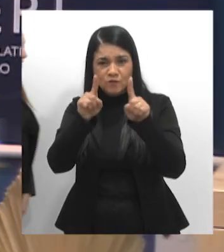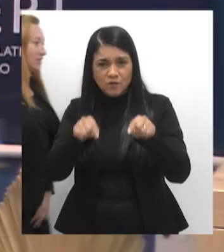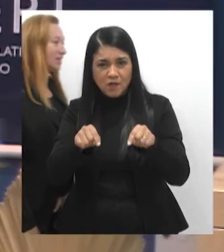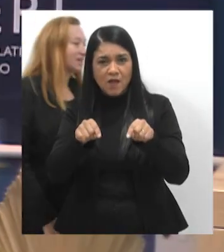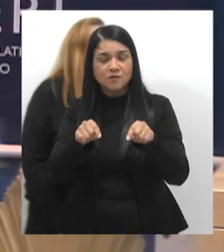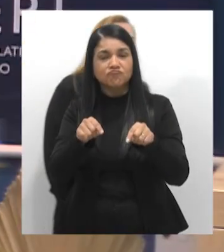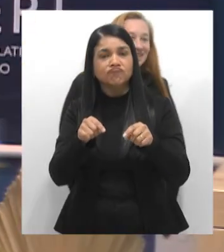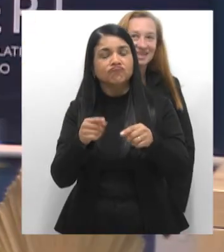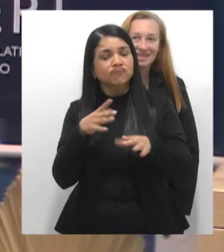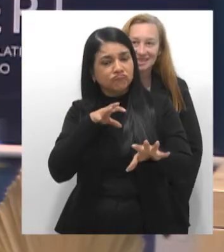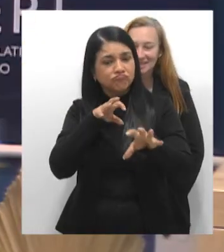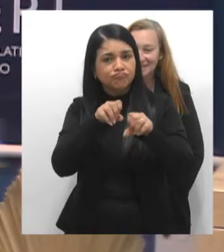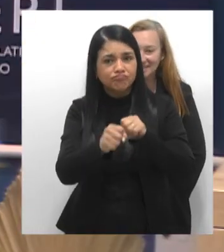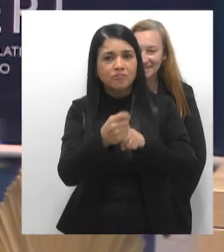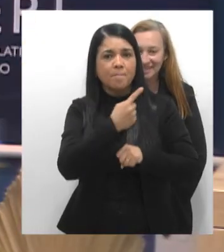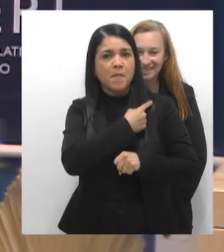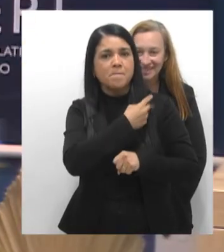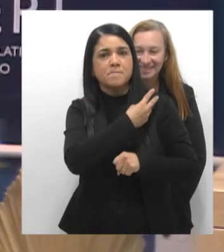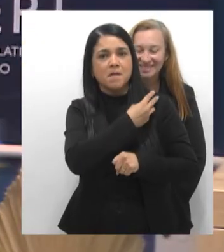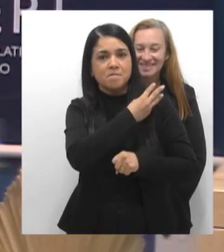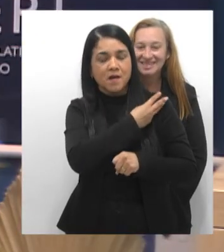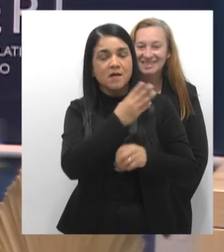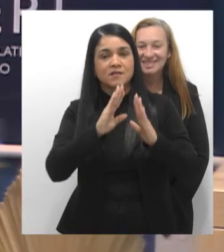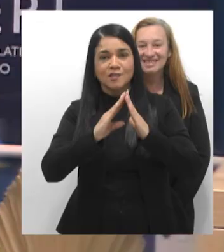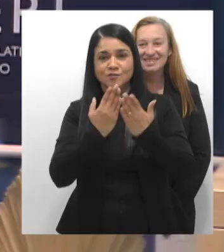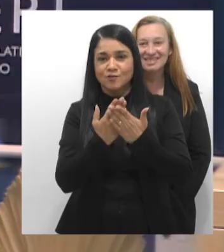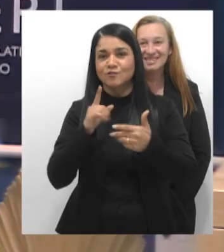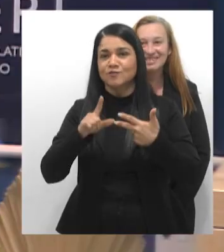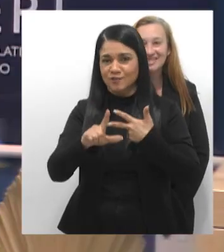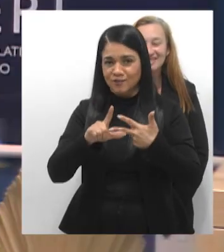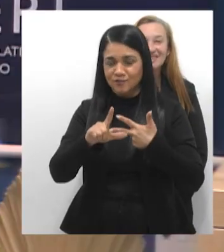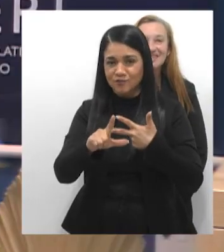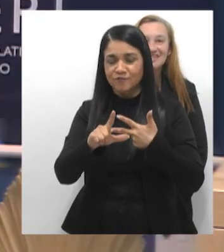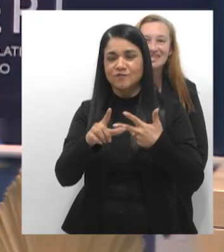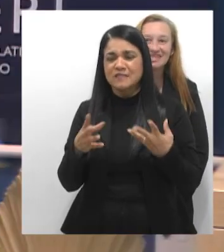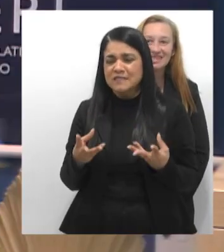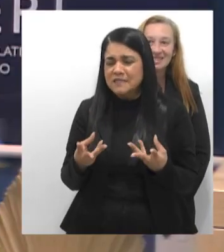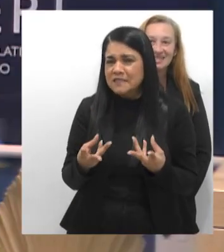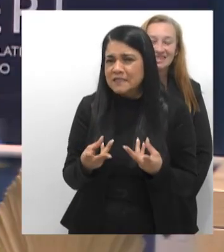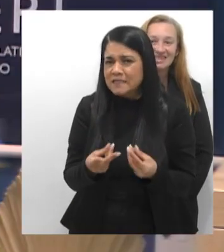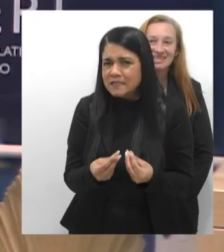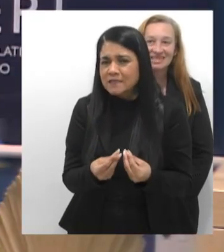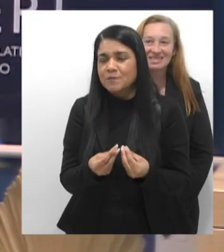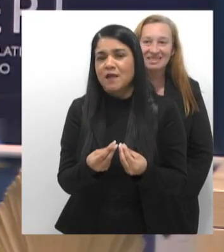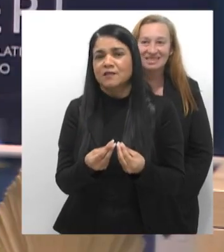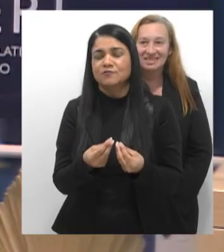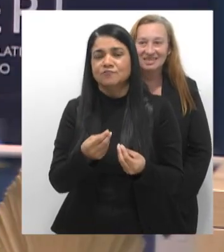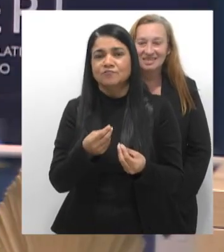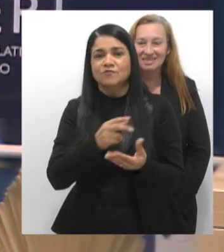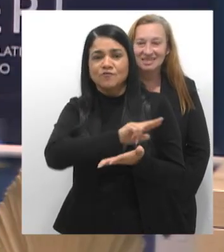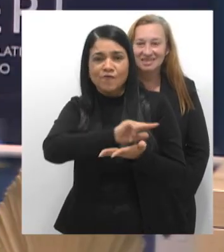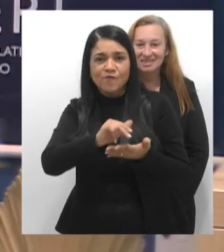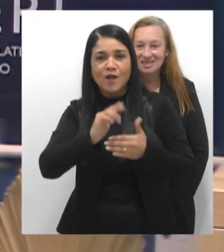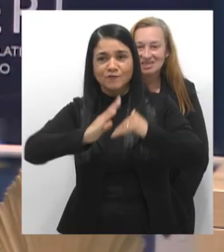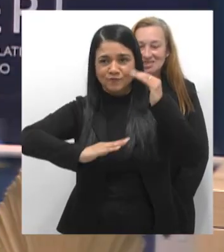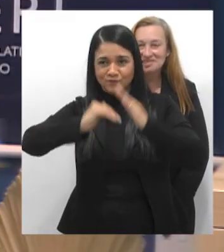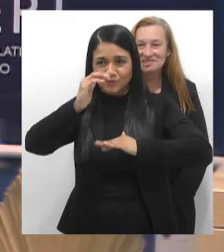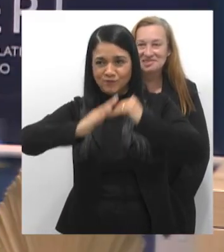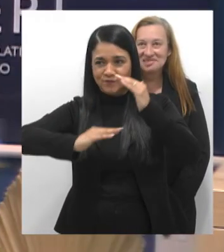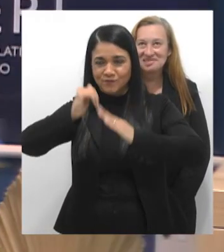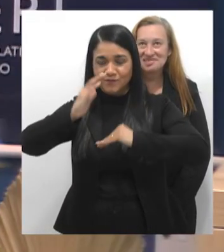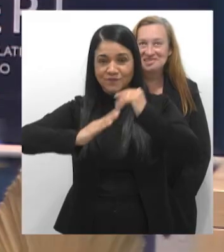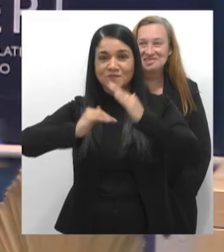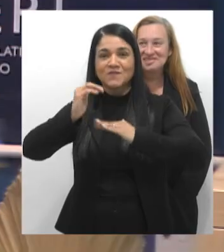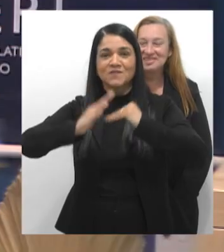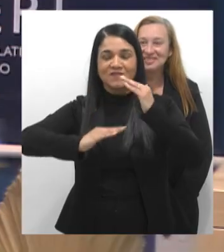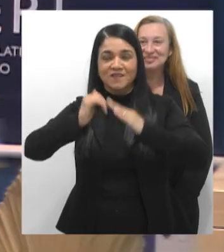ensino básico na escola do Legislativo. Houve sensibilidade, inclusive, em que muitos pudessem fazer durante o expediente. Eu